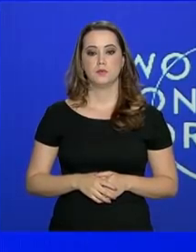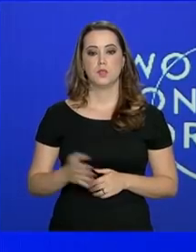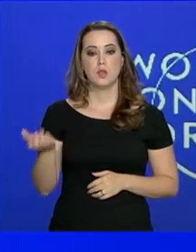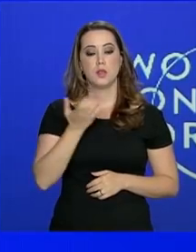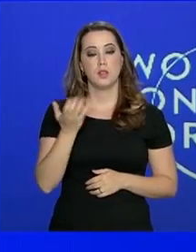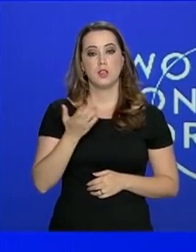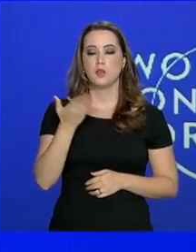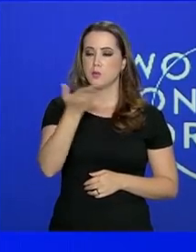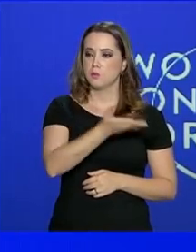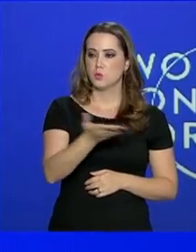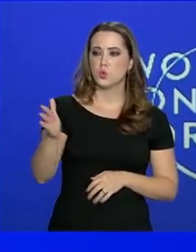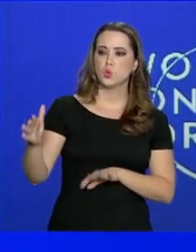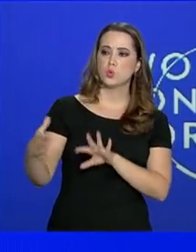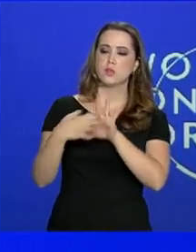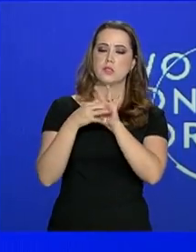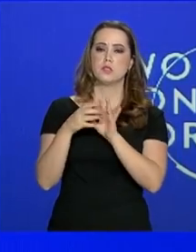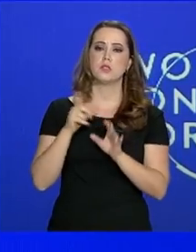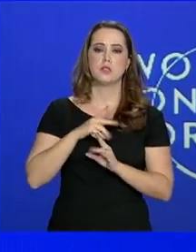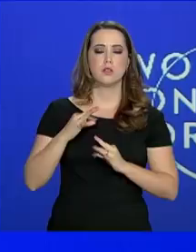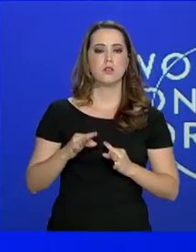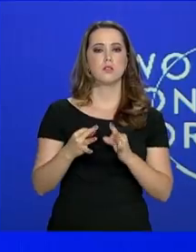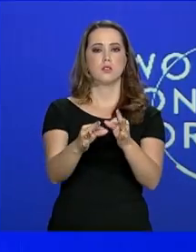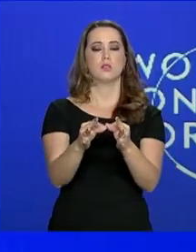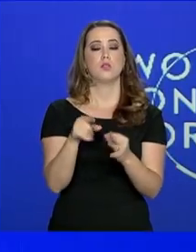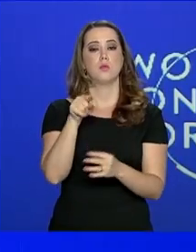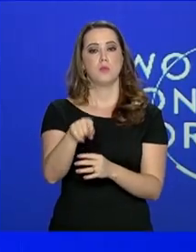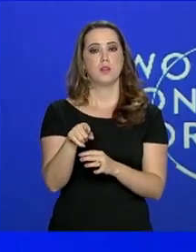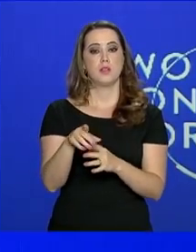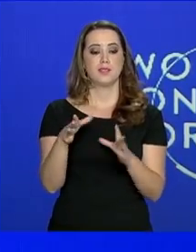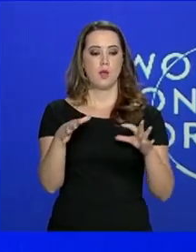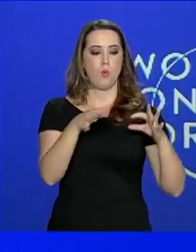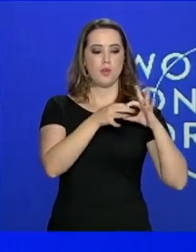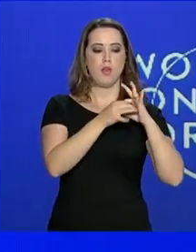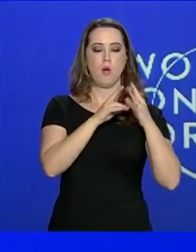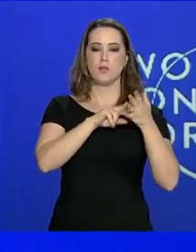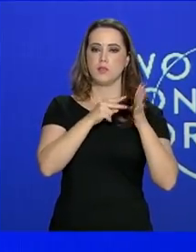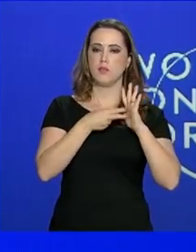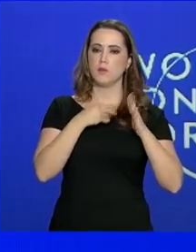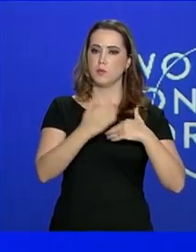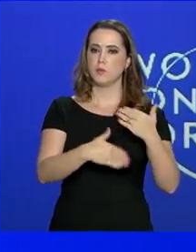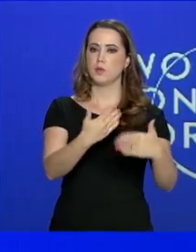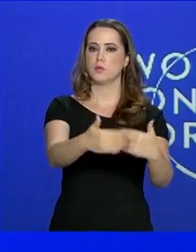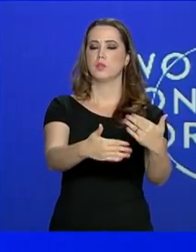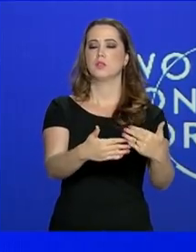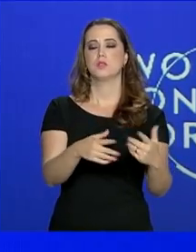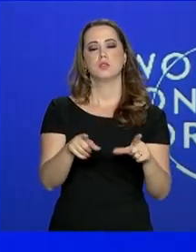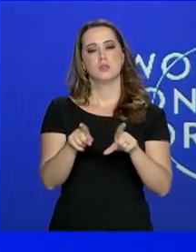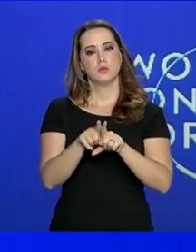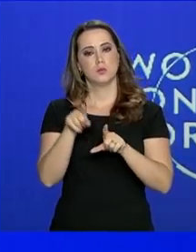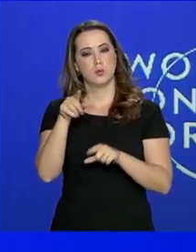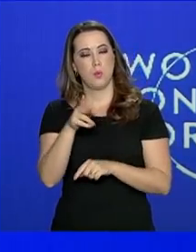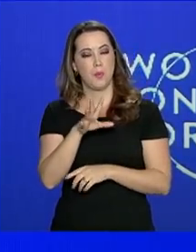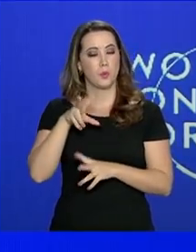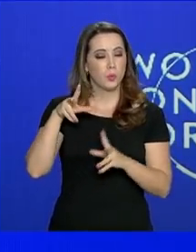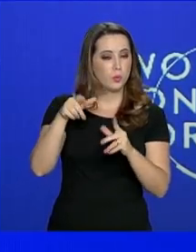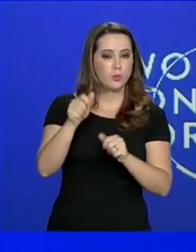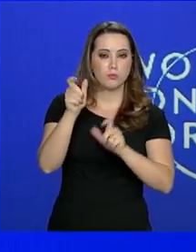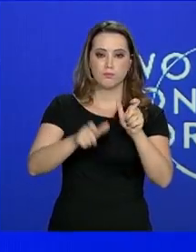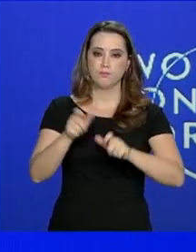Queremos parceiros com tecnologia para que esse casamento se traduza em progresso e desenvolvimento para